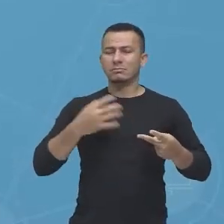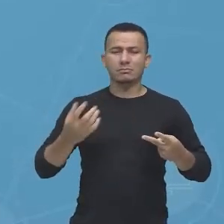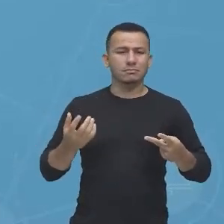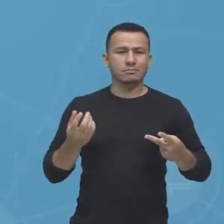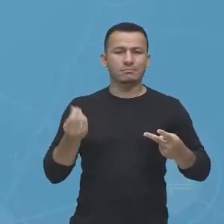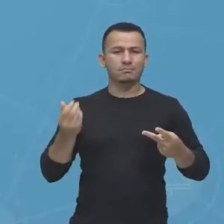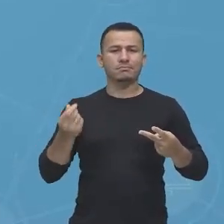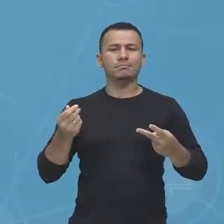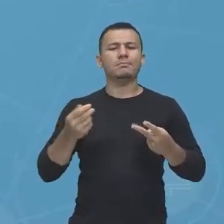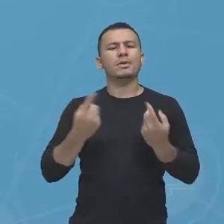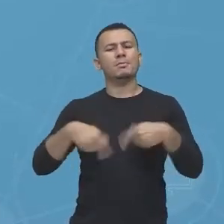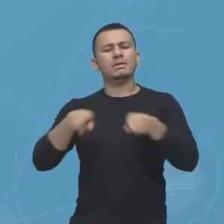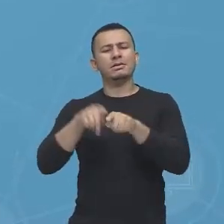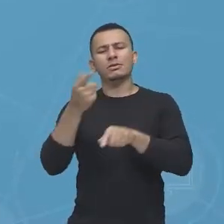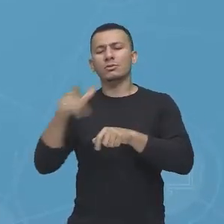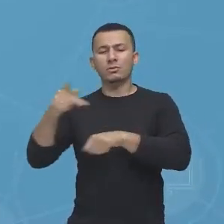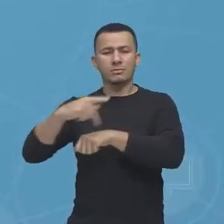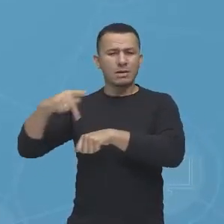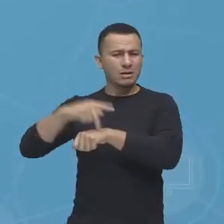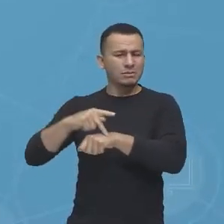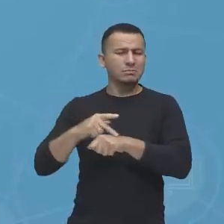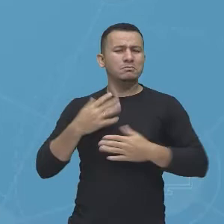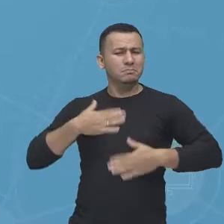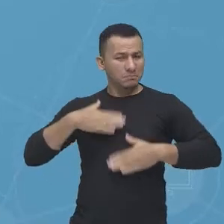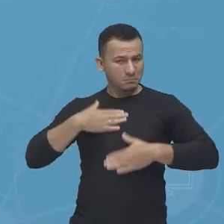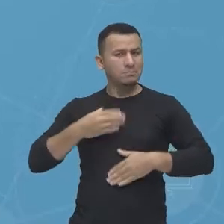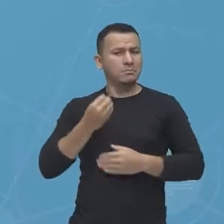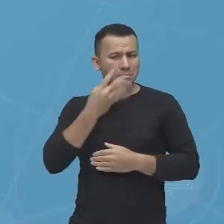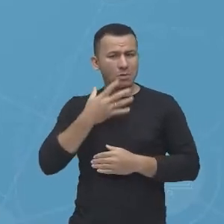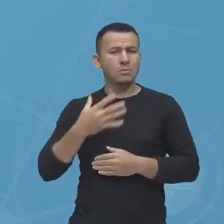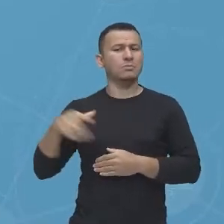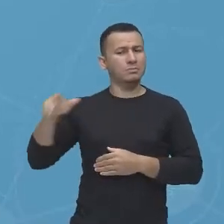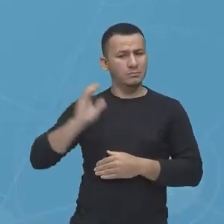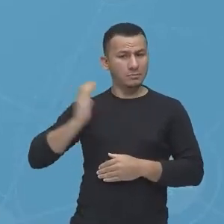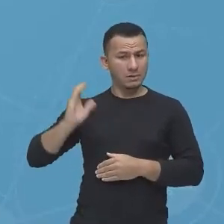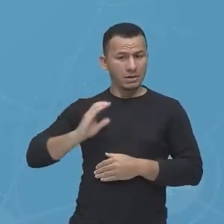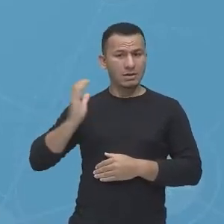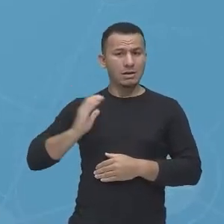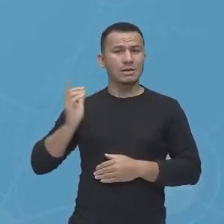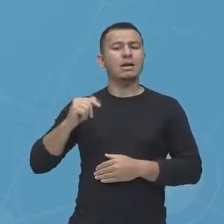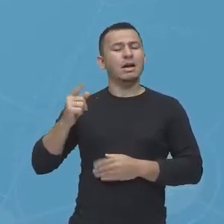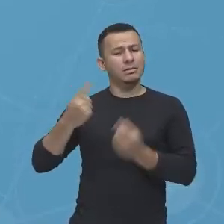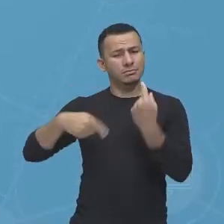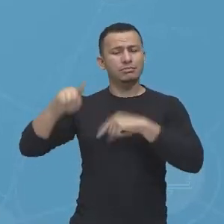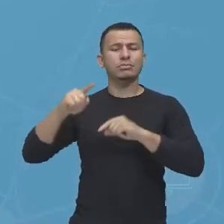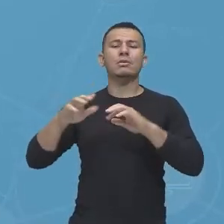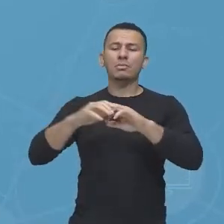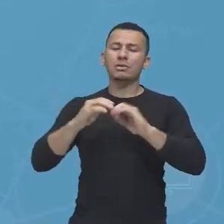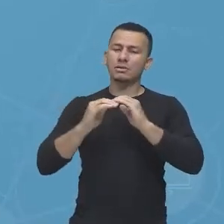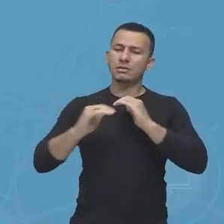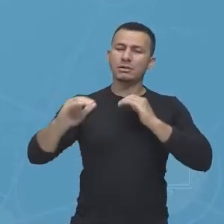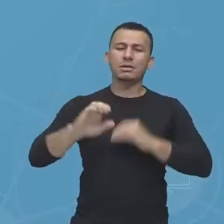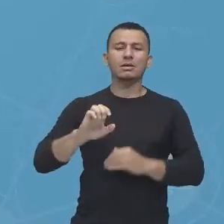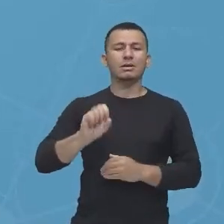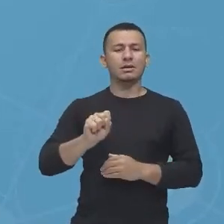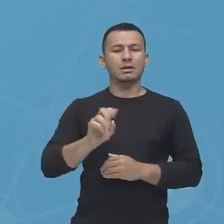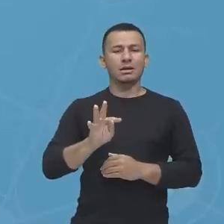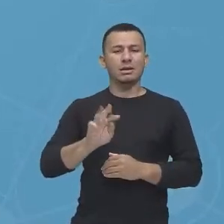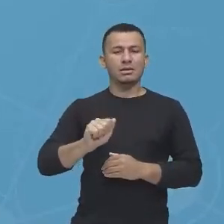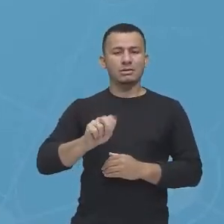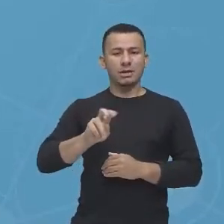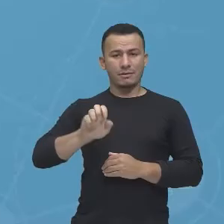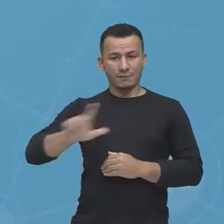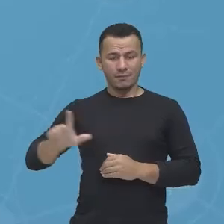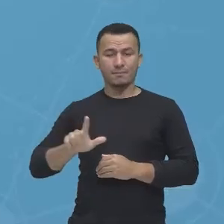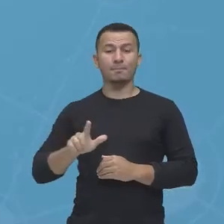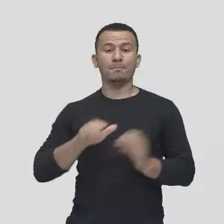aí com os outros países e outros assuntos. Isso que é o que significa um país que é estável, ok? Com relação à